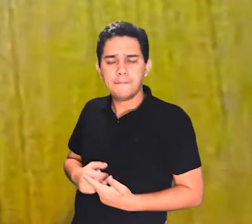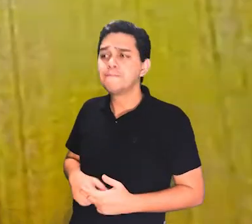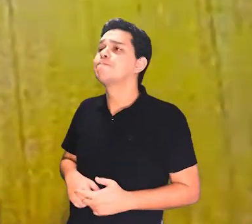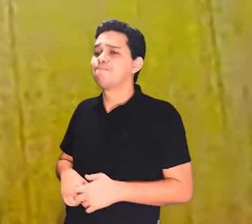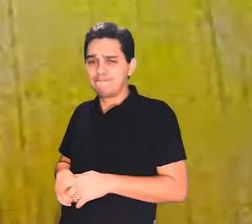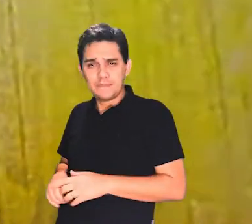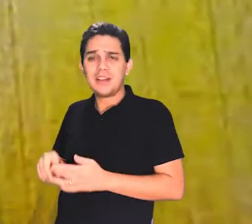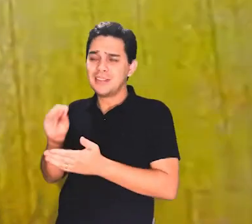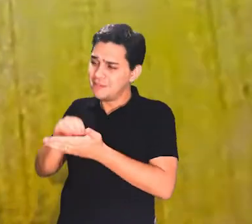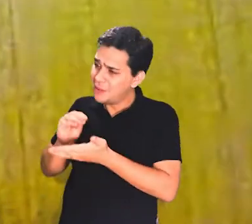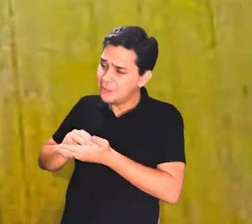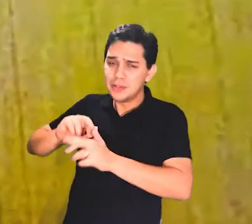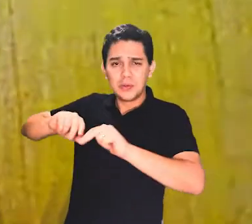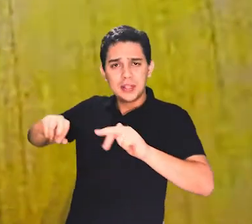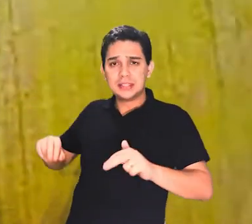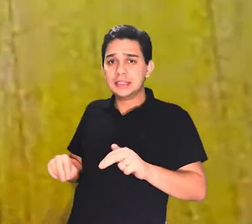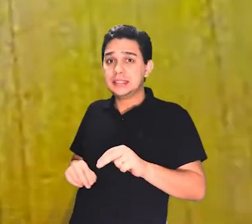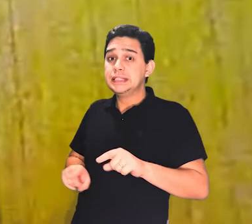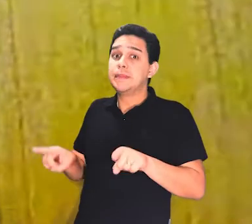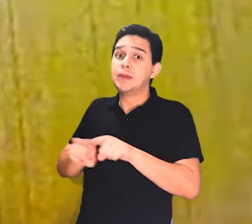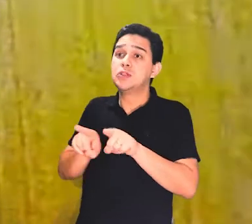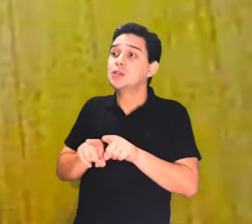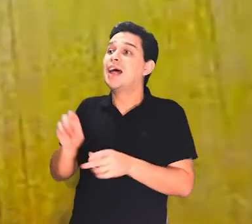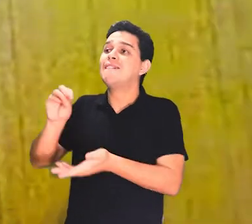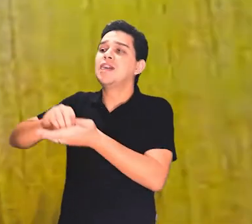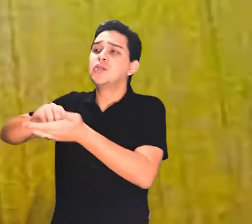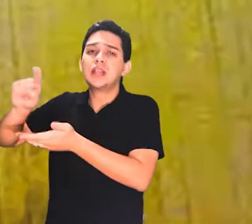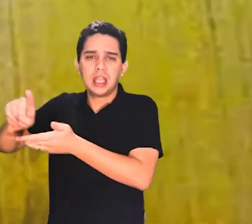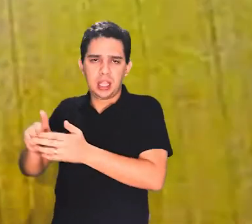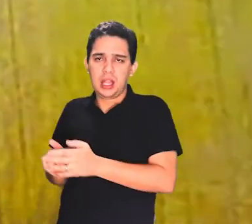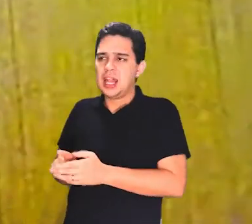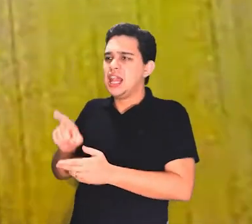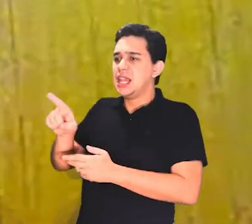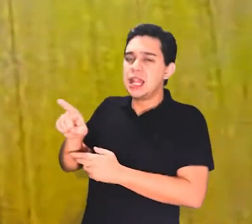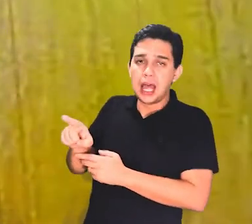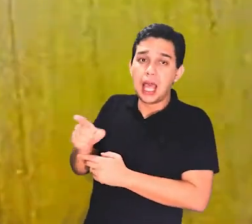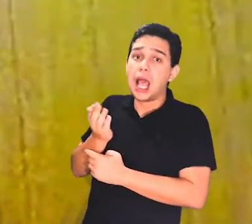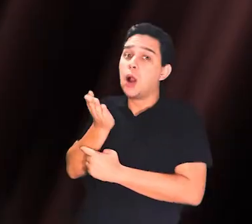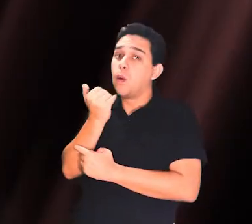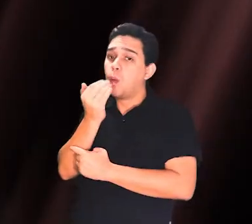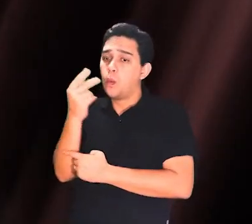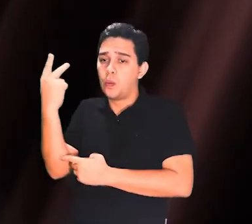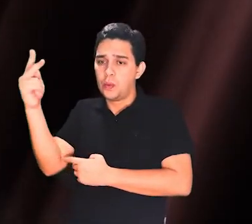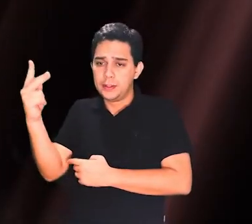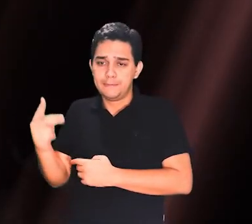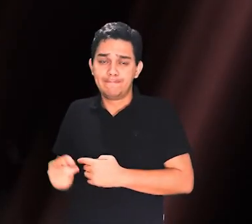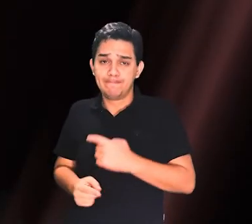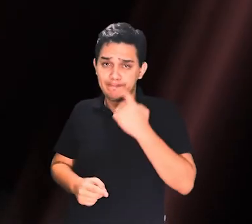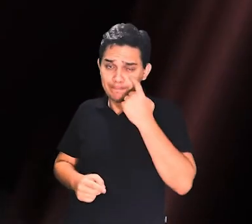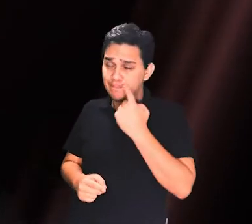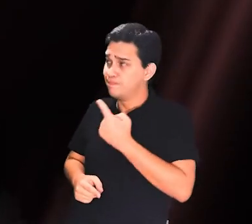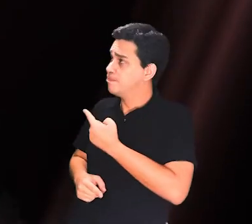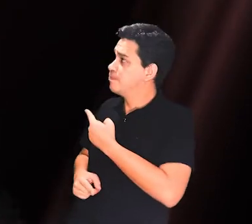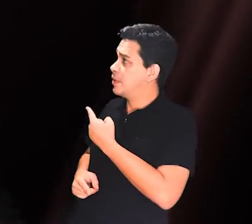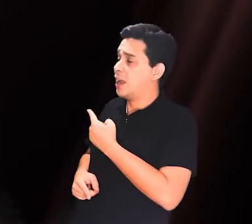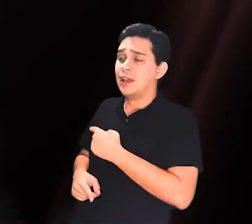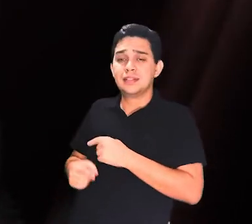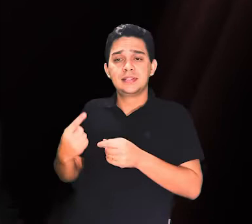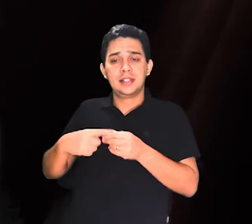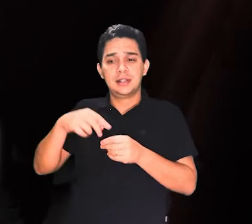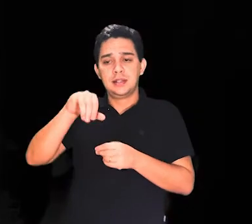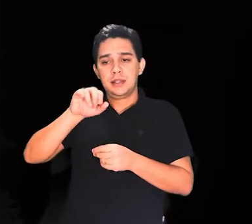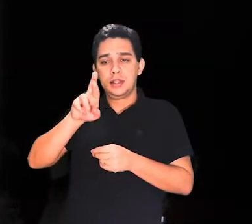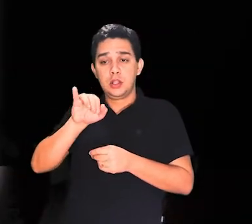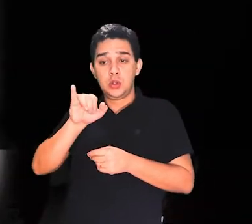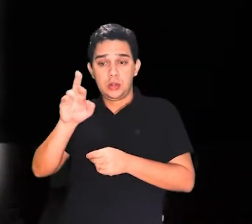instituições, isso foi verificado, isso é muito grave. Percebemos que os recursos, né, isso aí é o trabalho importantíssimo